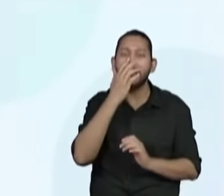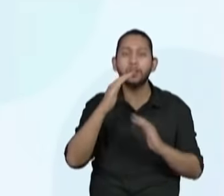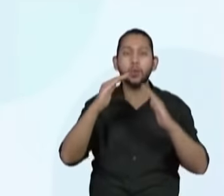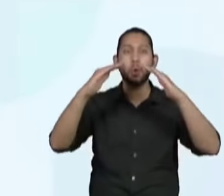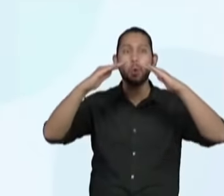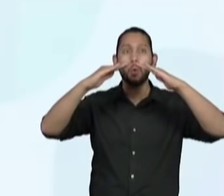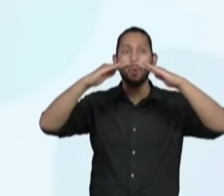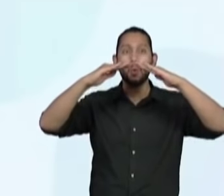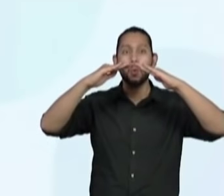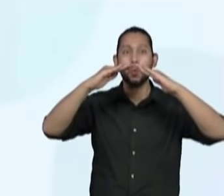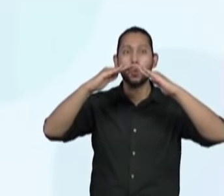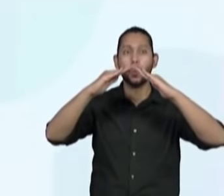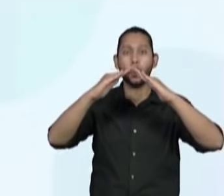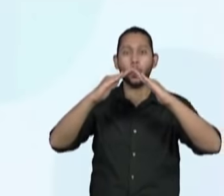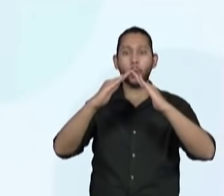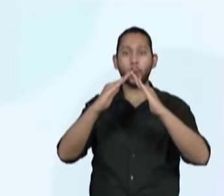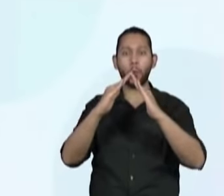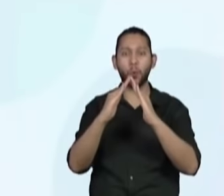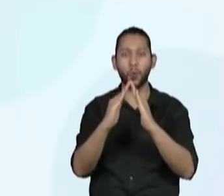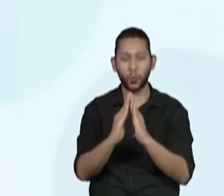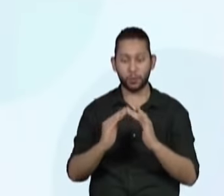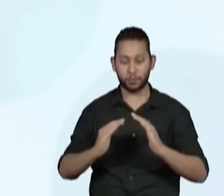ela tivesse